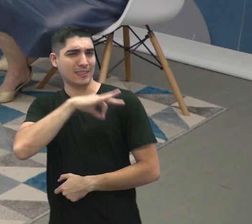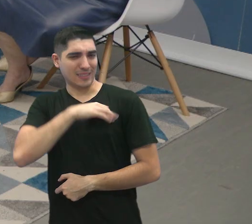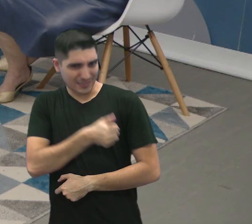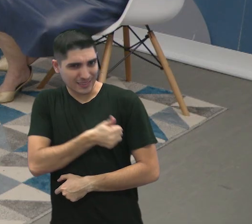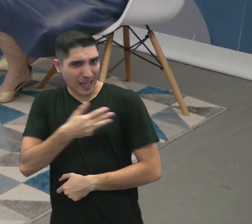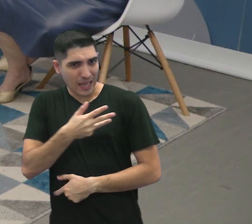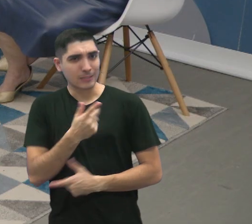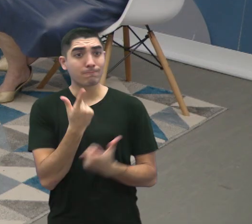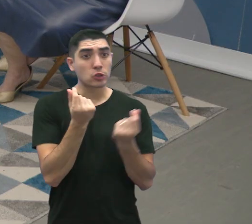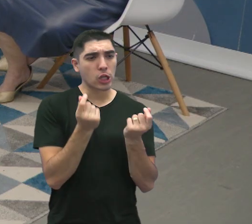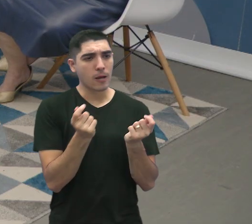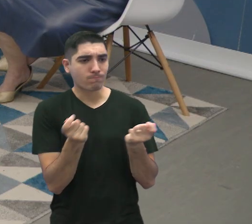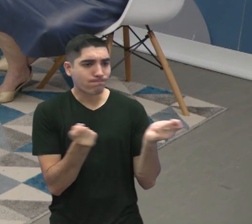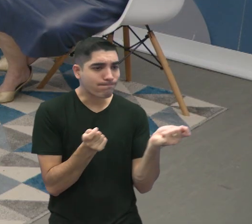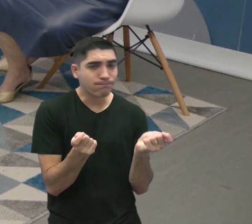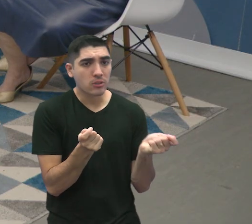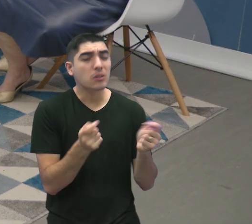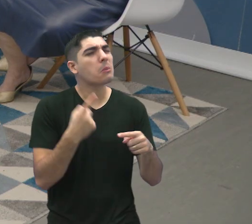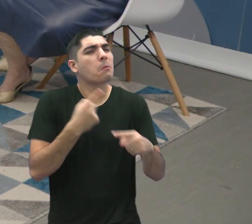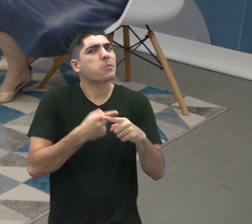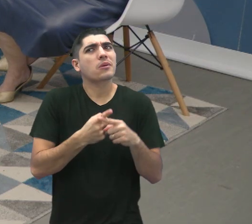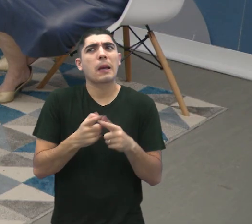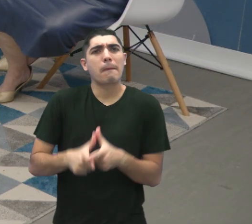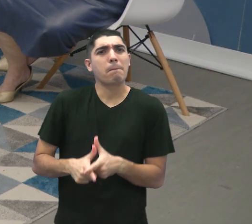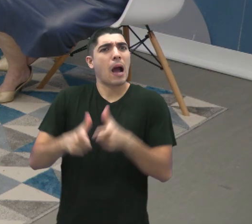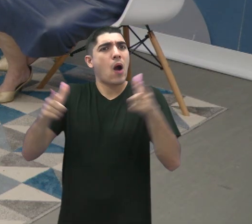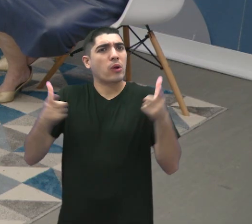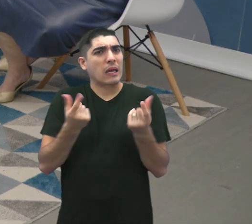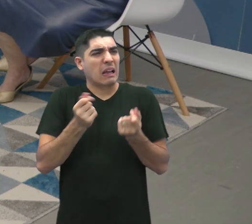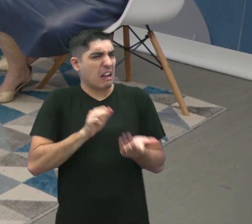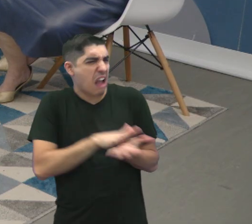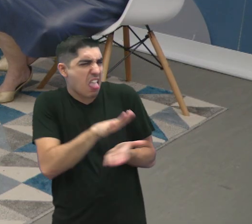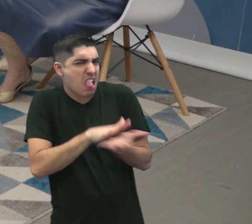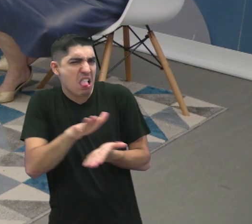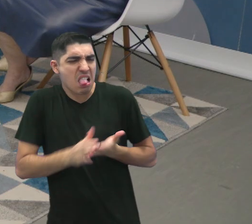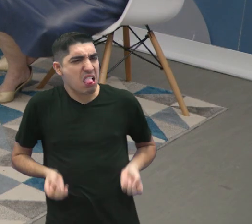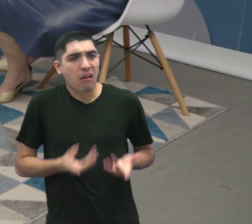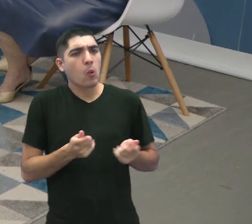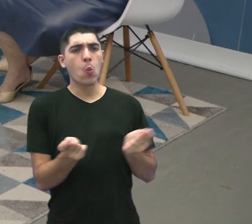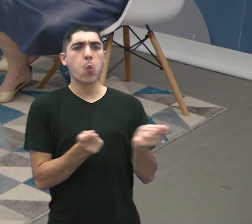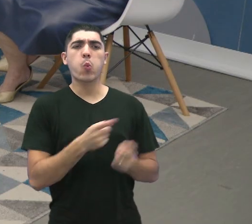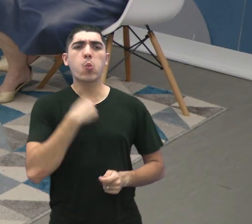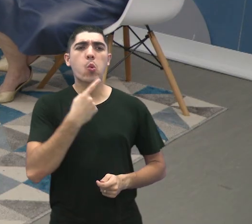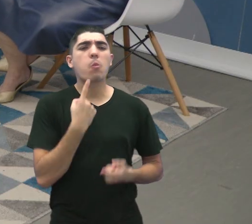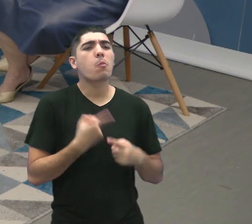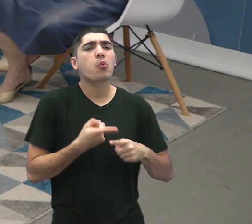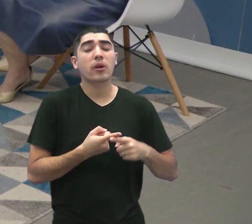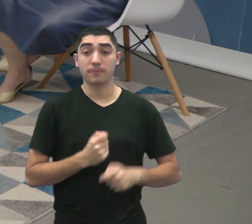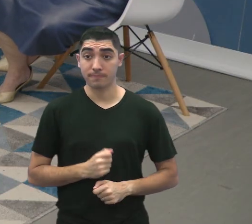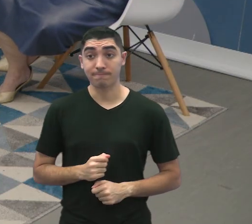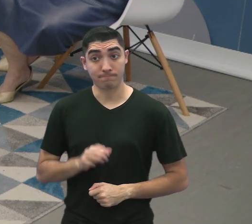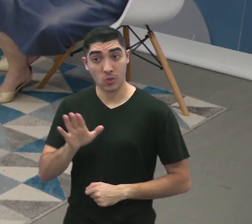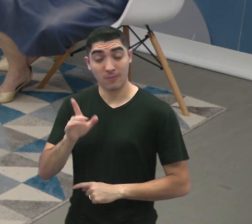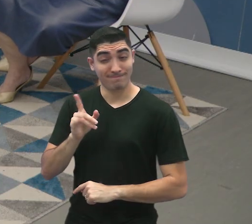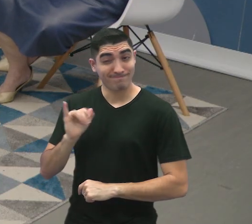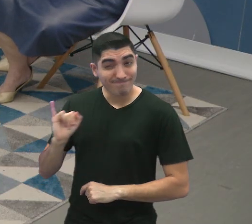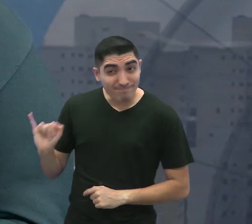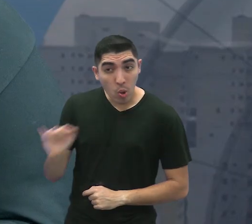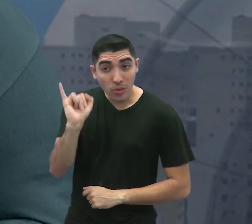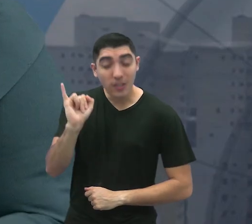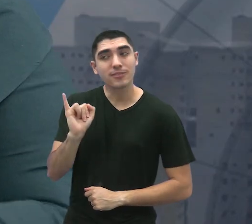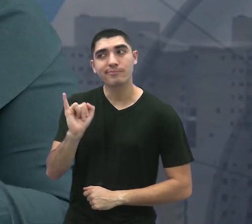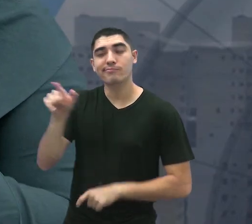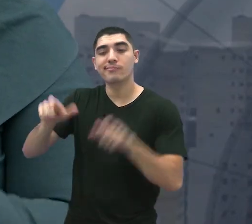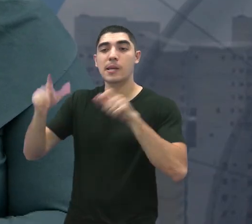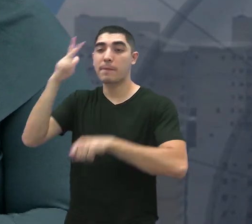salário? E o que faz as pessoas gastarem tanto, não ter esse controle nesse período? Uma questão muito importante é a questão